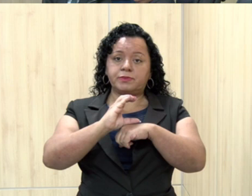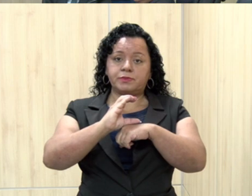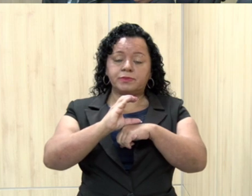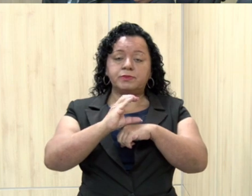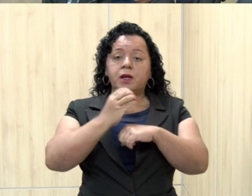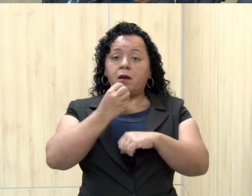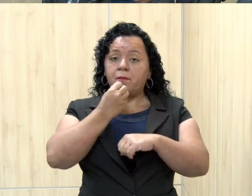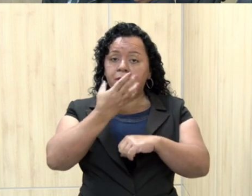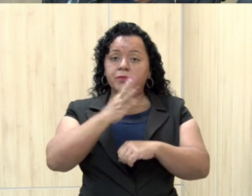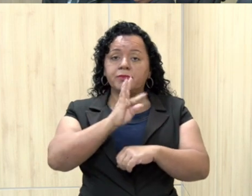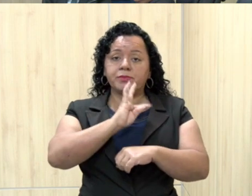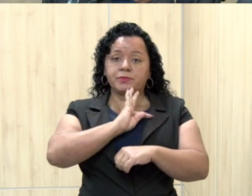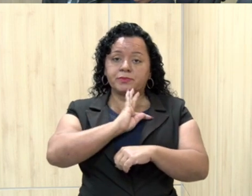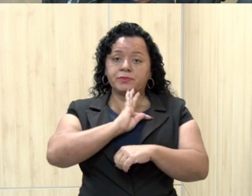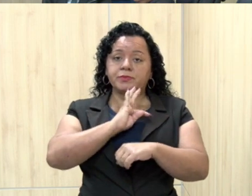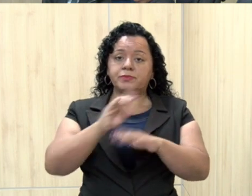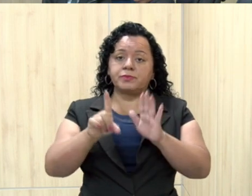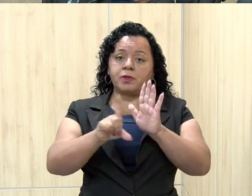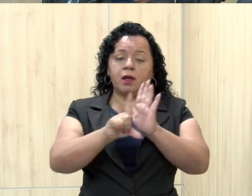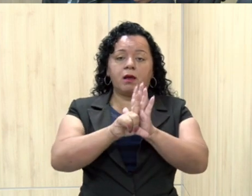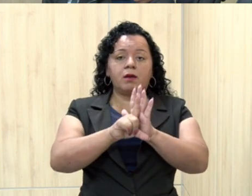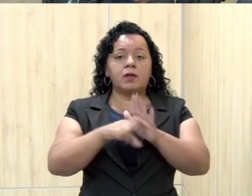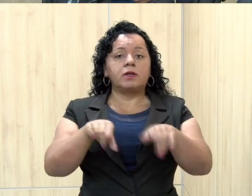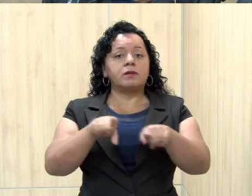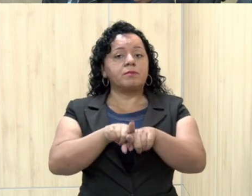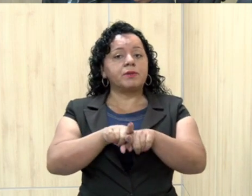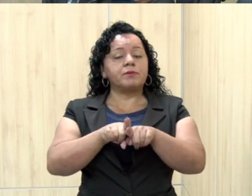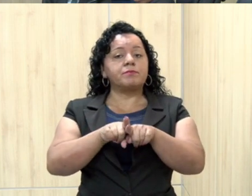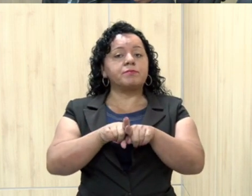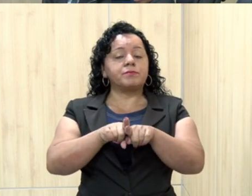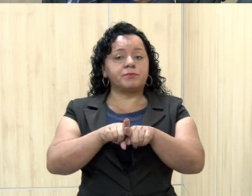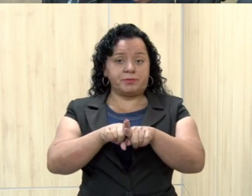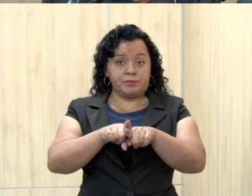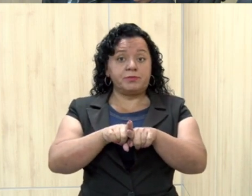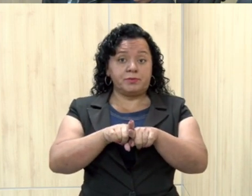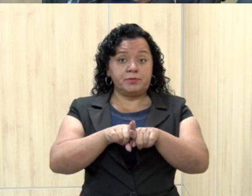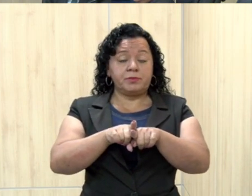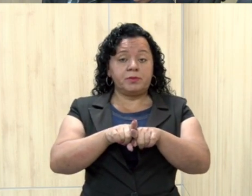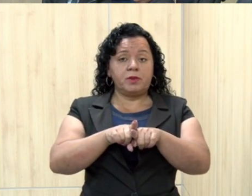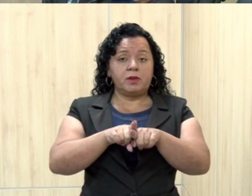boa técnica Legislativa E mais uma vez ratifico